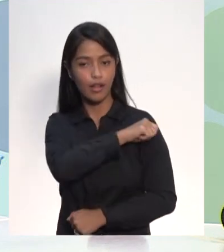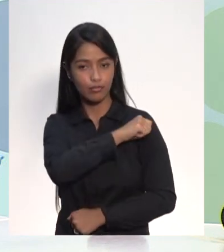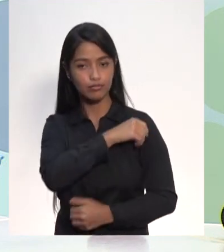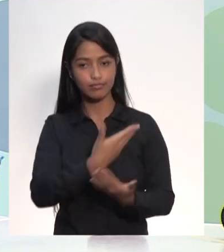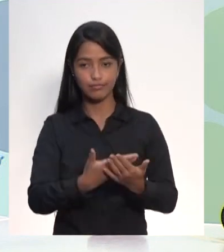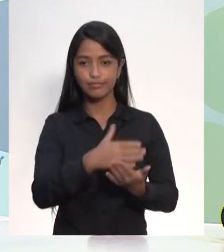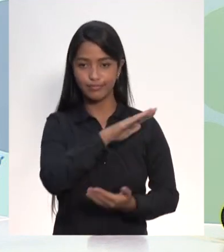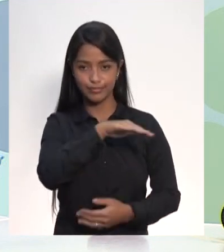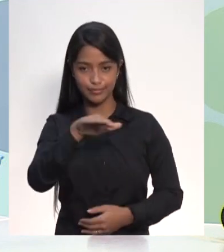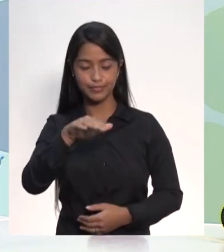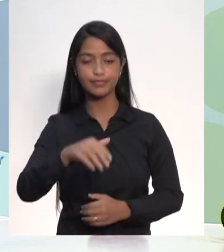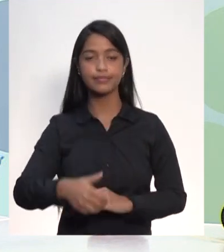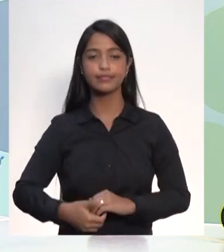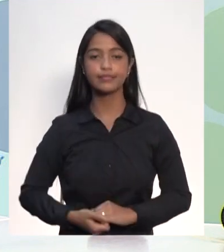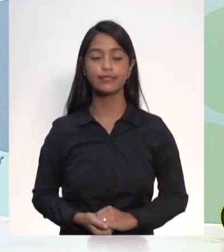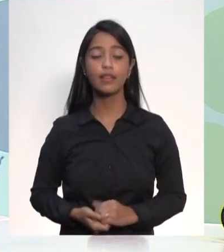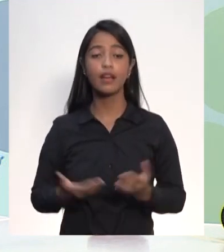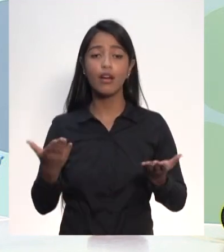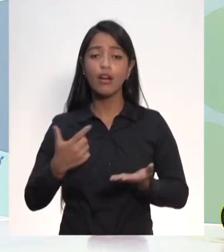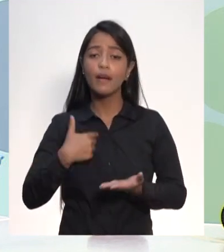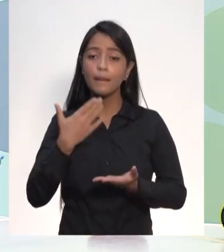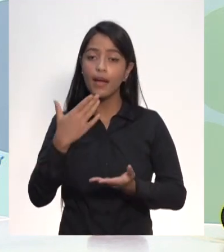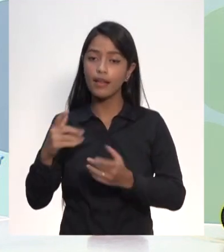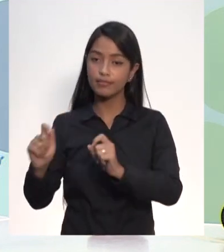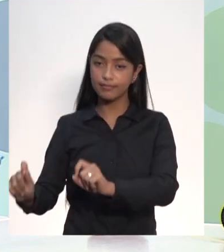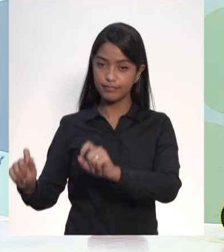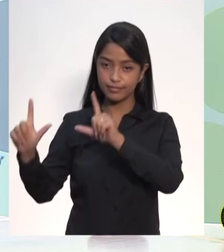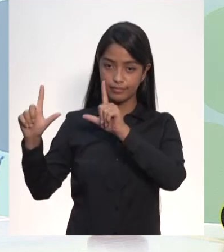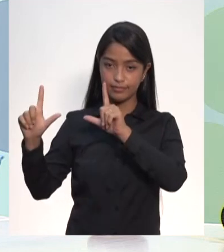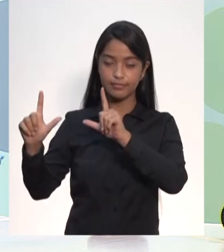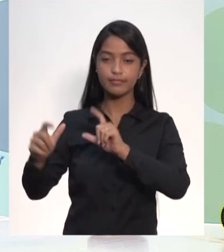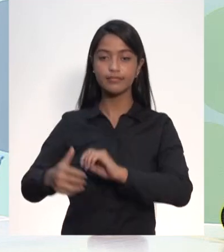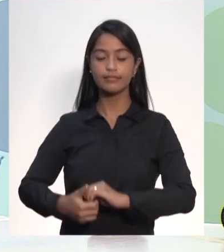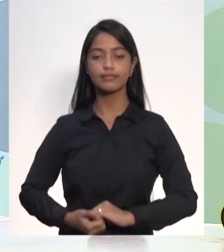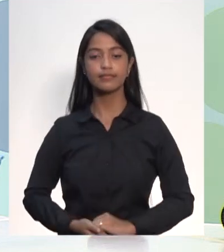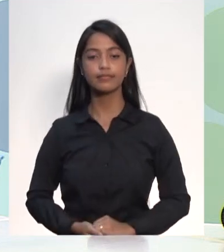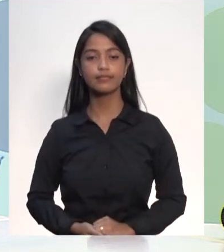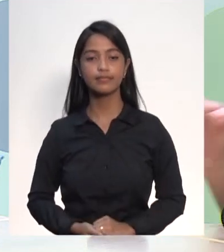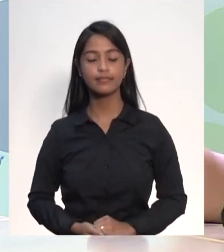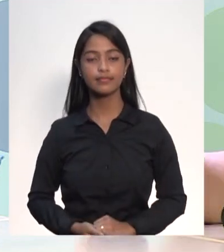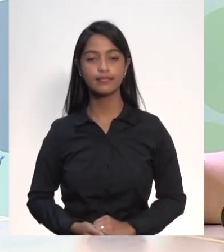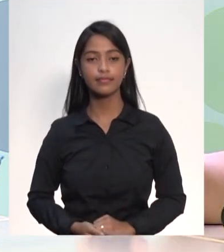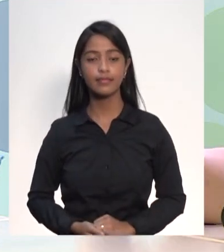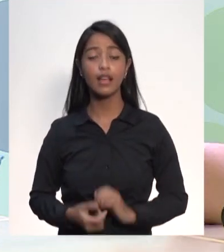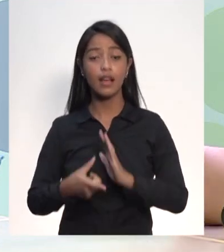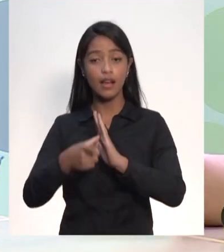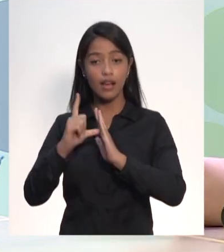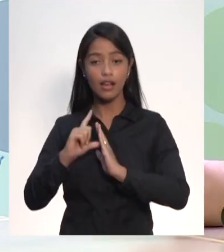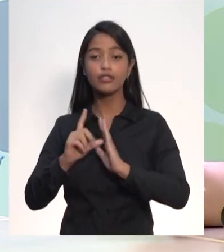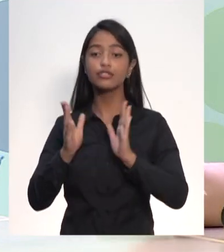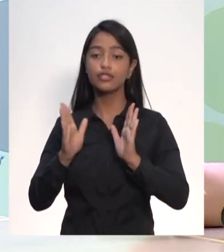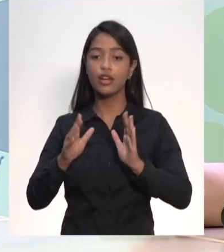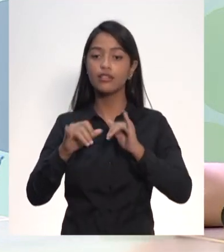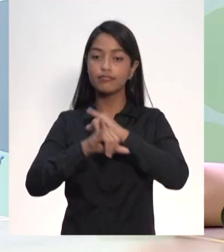para colocar a apresentação na tela aí. Nós encaminhamos para vocês um comunicado